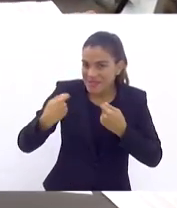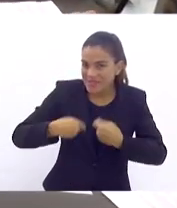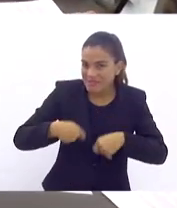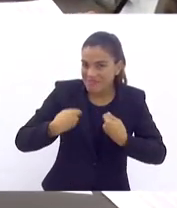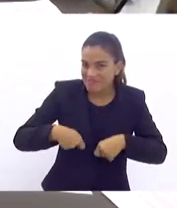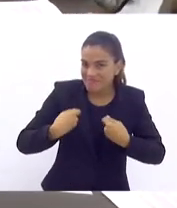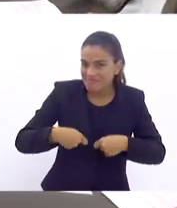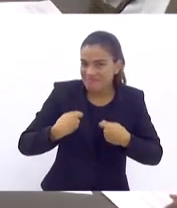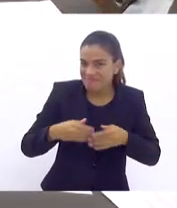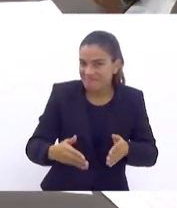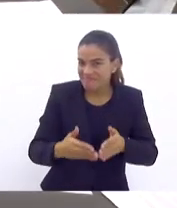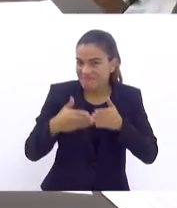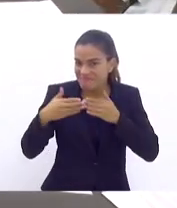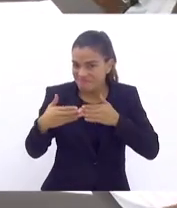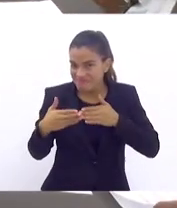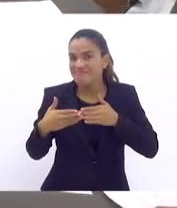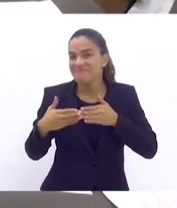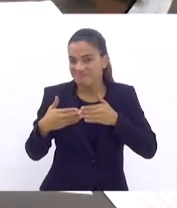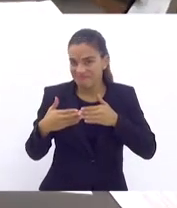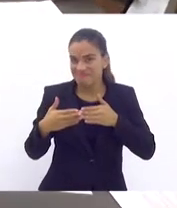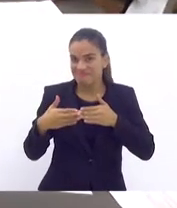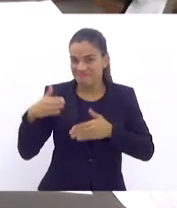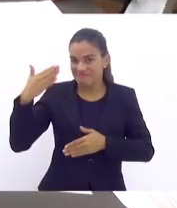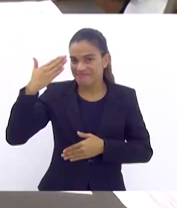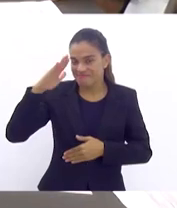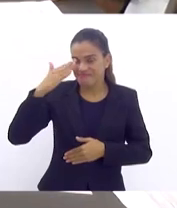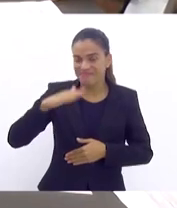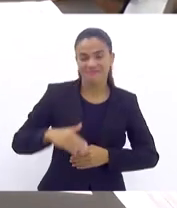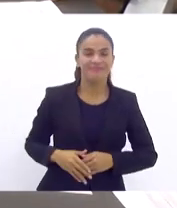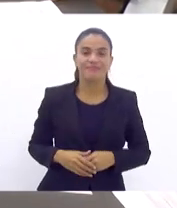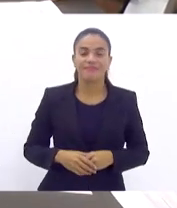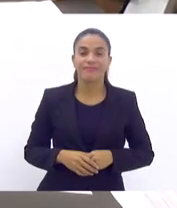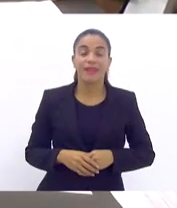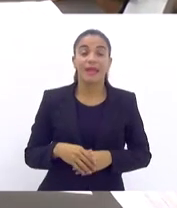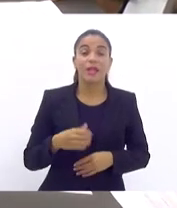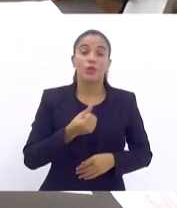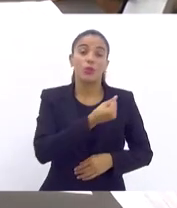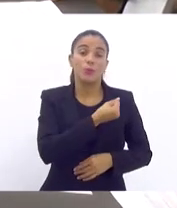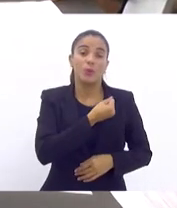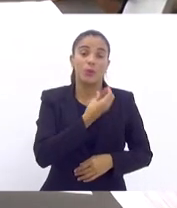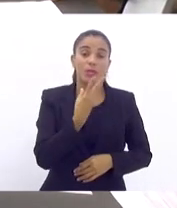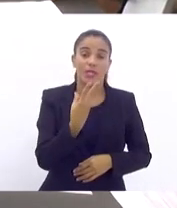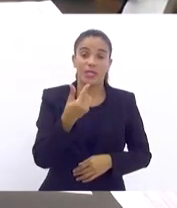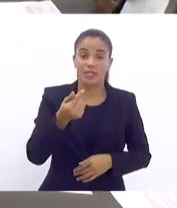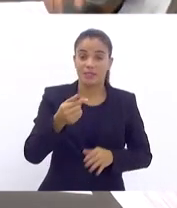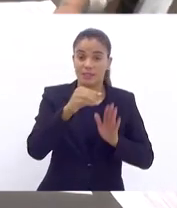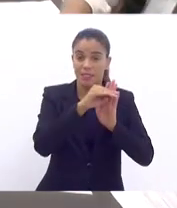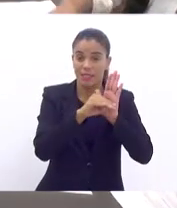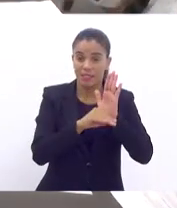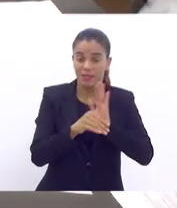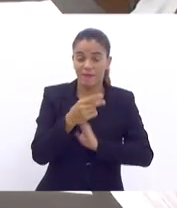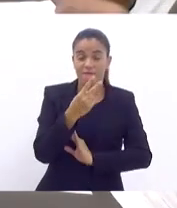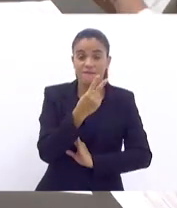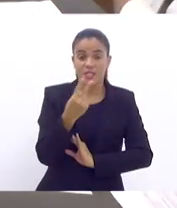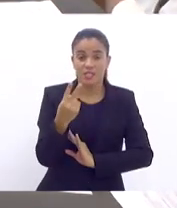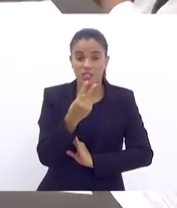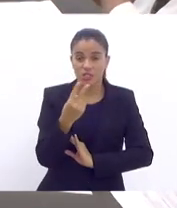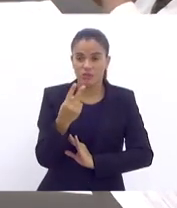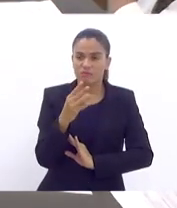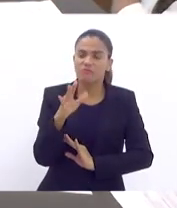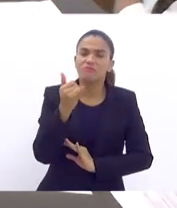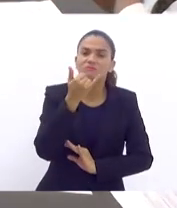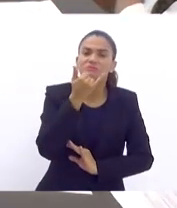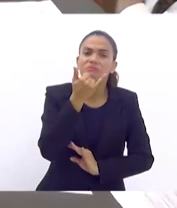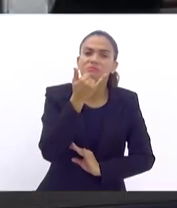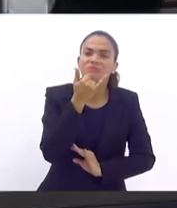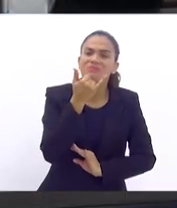eventualmente até redistribuição de relatores 37 da pauta é o PL 62 26 de 22